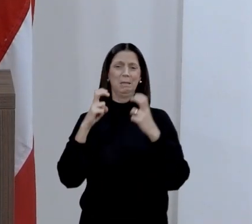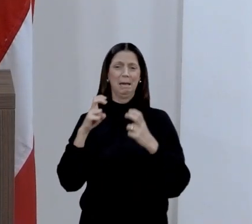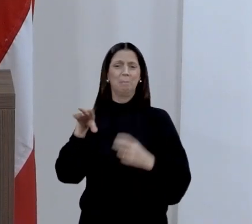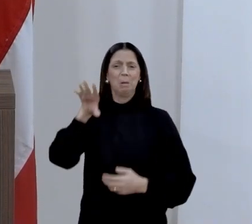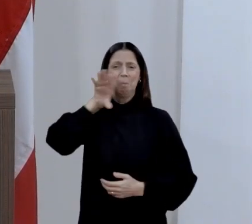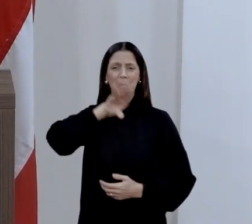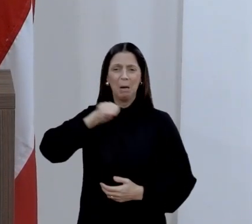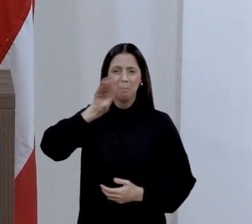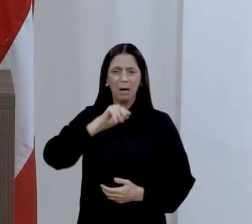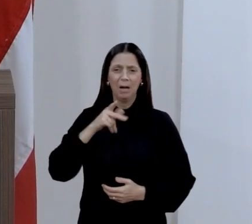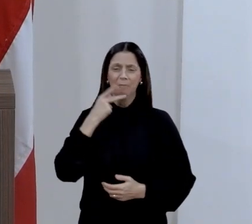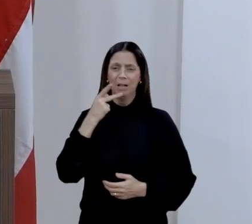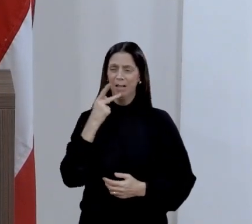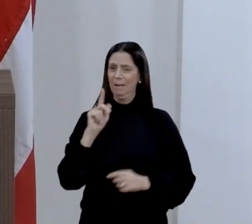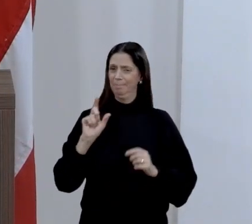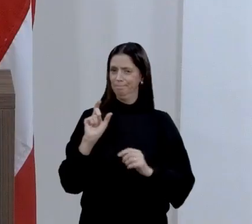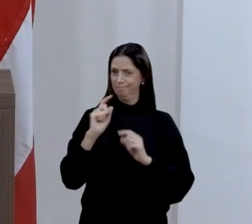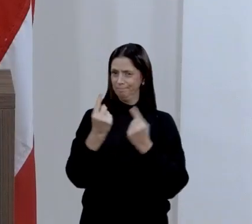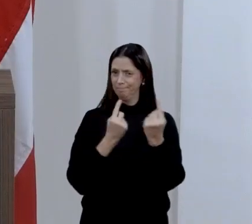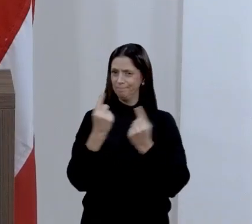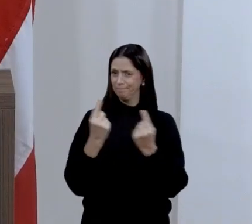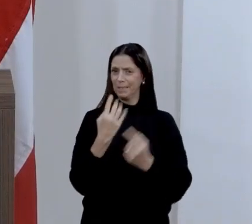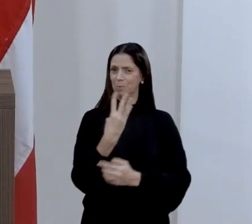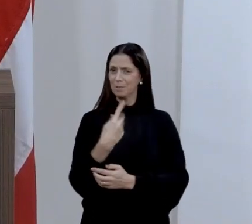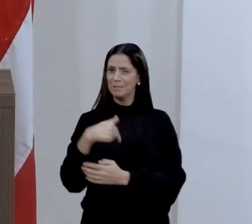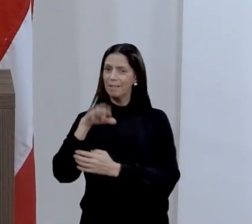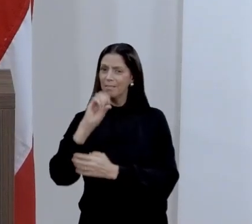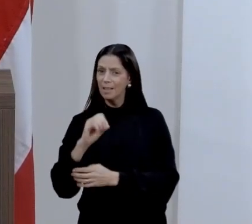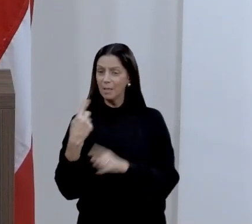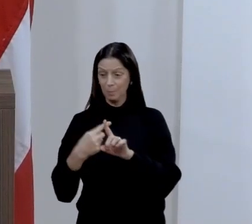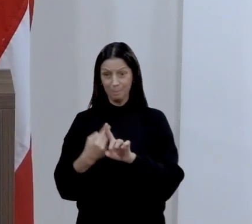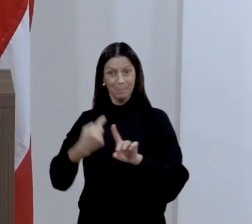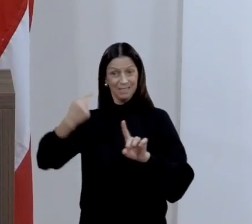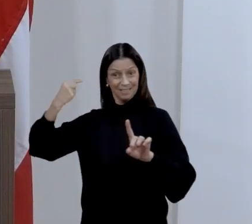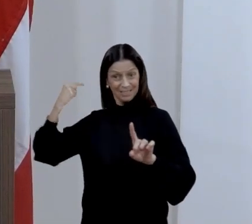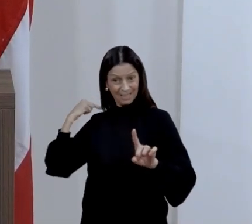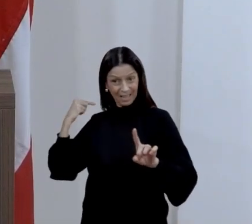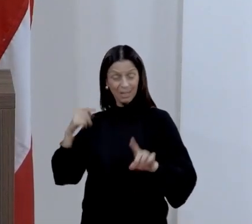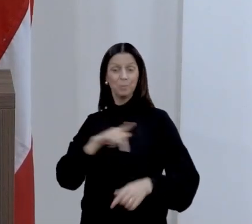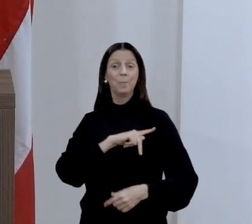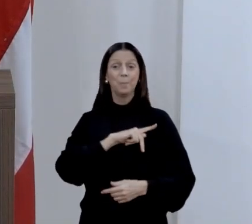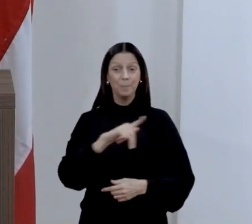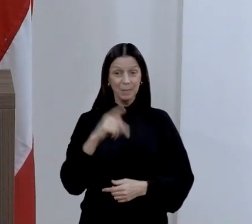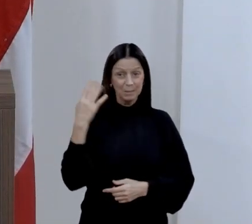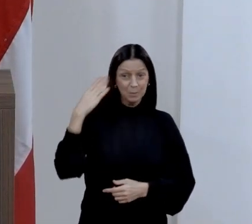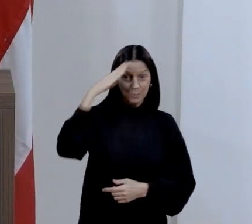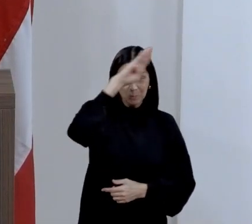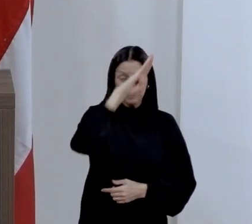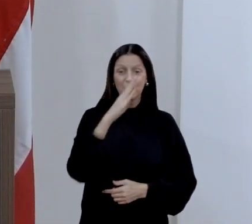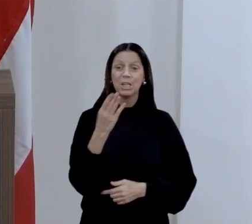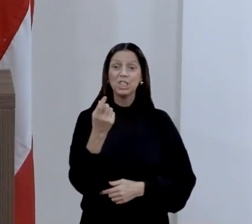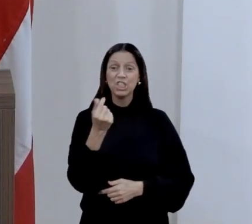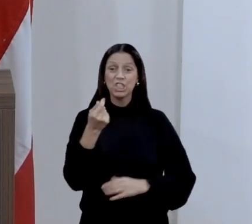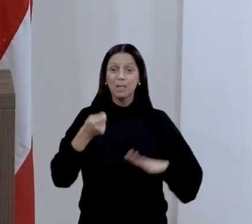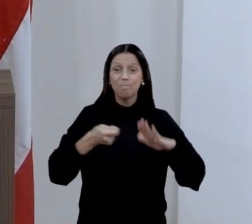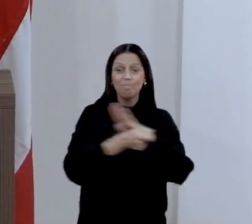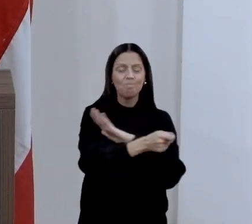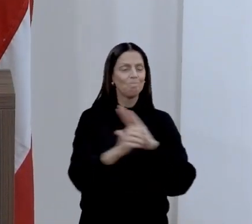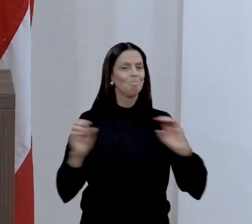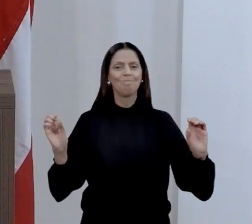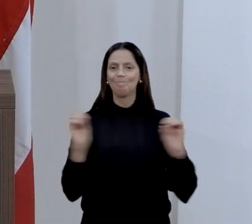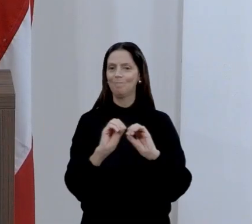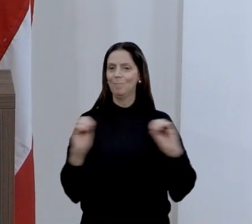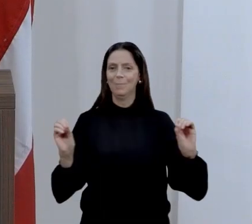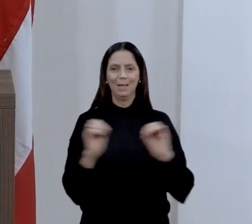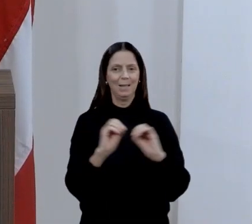a palavra 470, porque o presidente dele, quando foi presidente, não colocou R$1 nessa rodovia e, além de não ter colocado R$1,